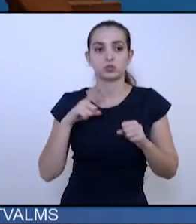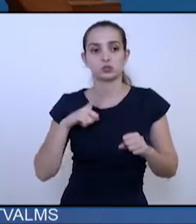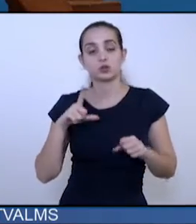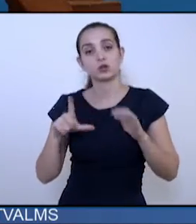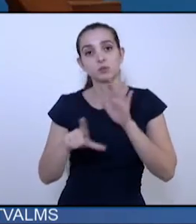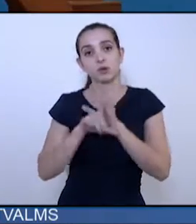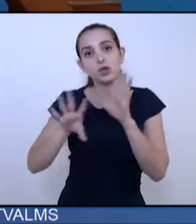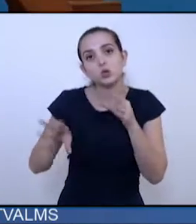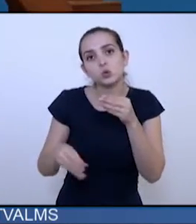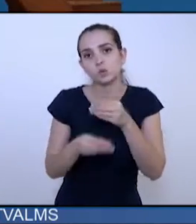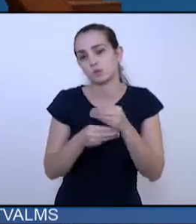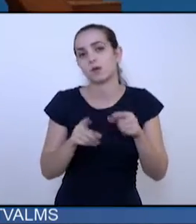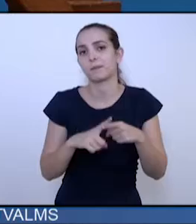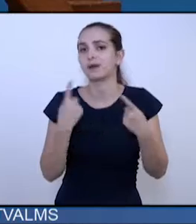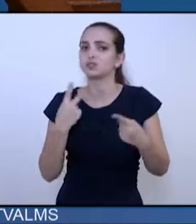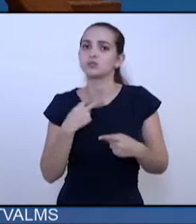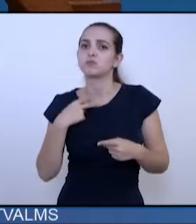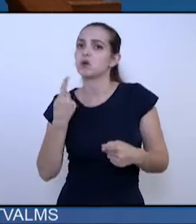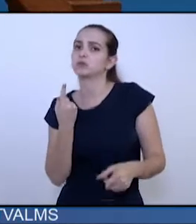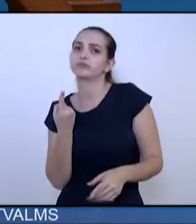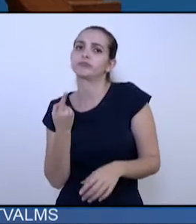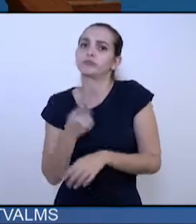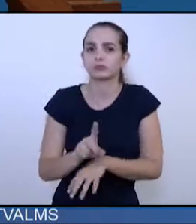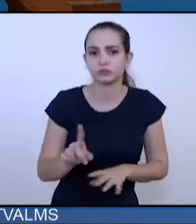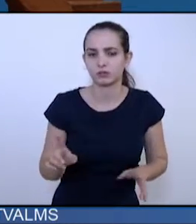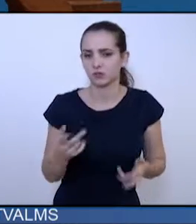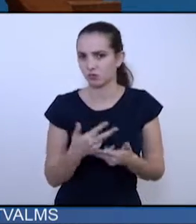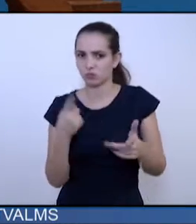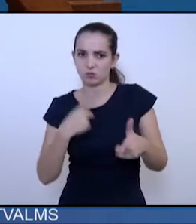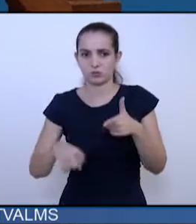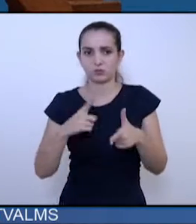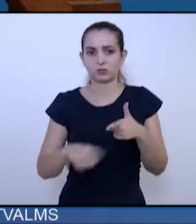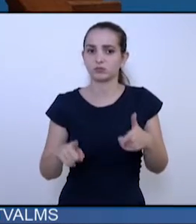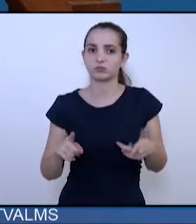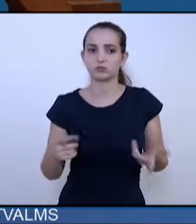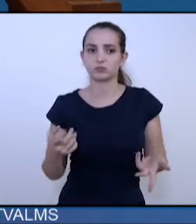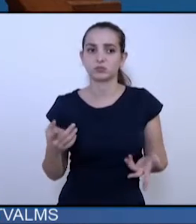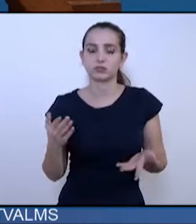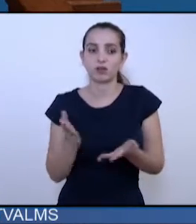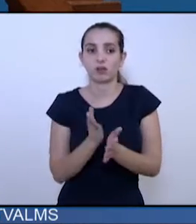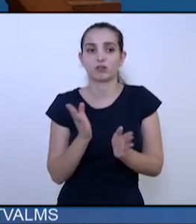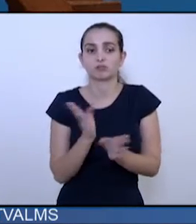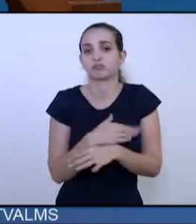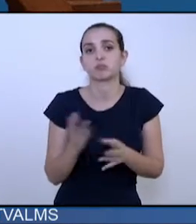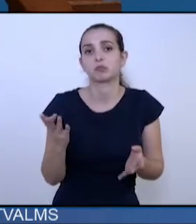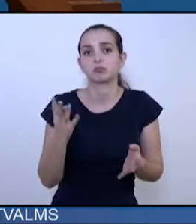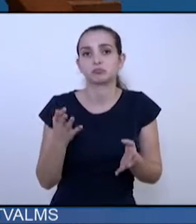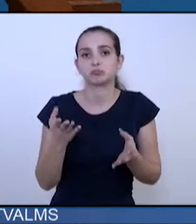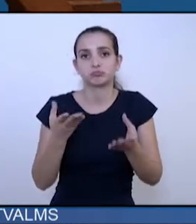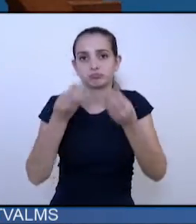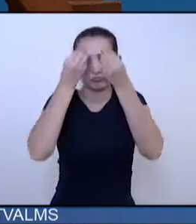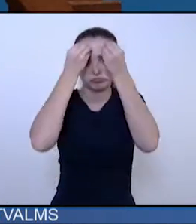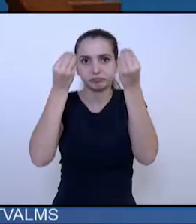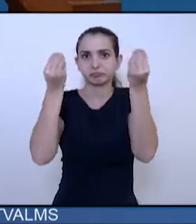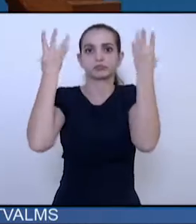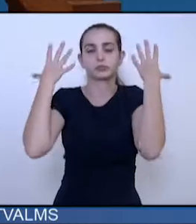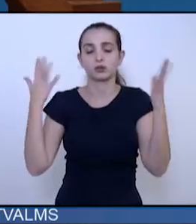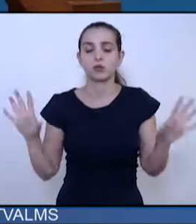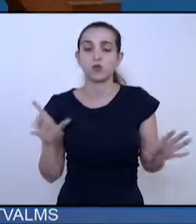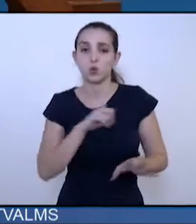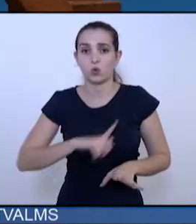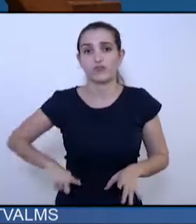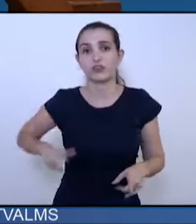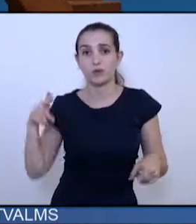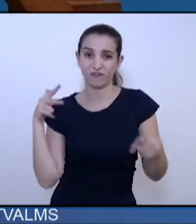naquilo que lhe compete, mas sem invadir a competência do município. Passou desapercebido, bateu no governo, o governo vetou por